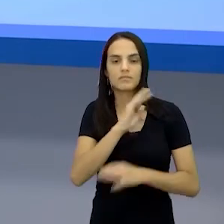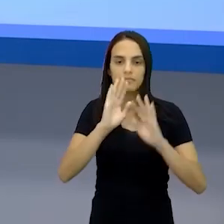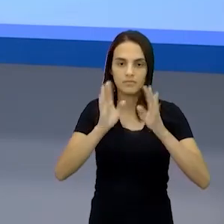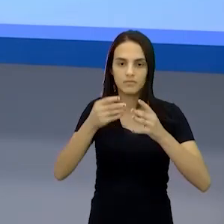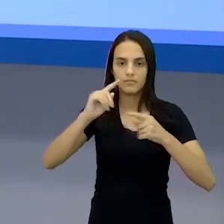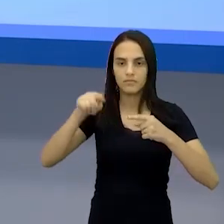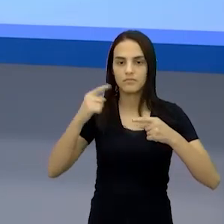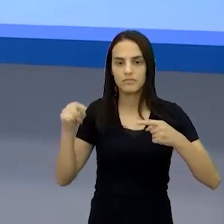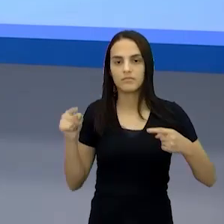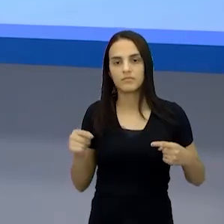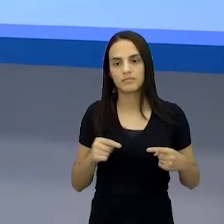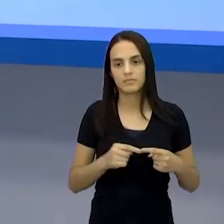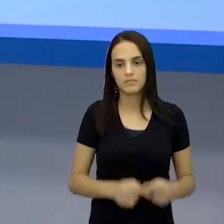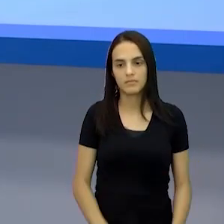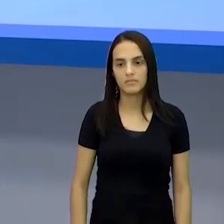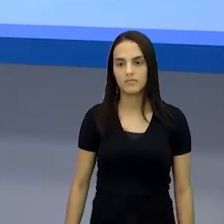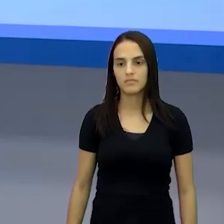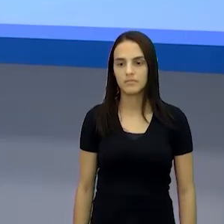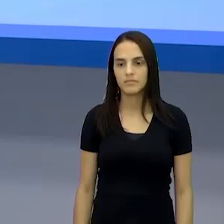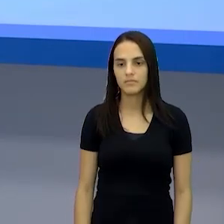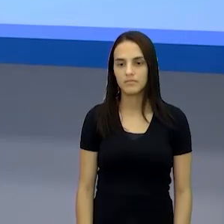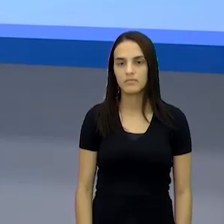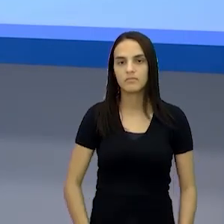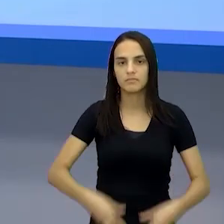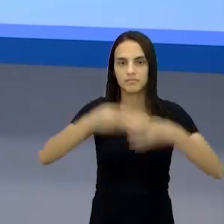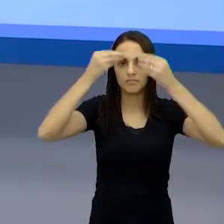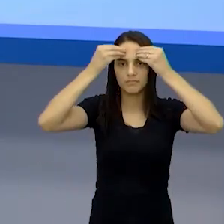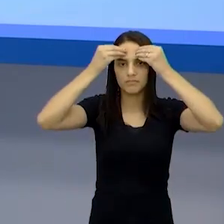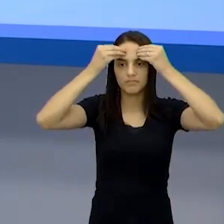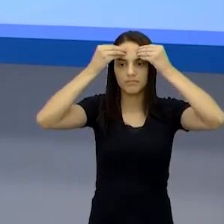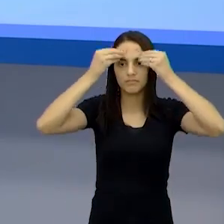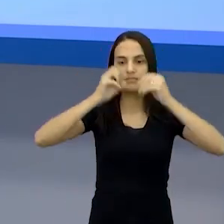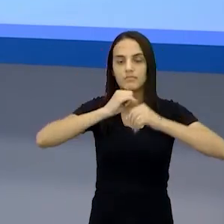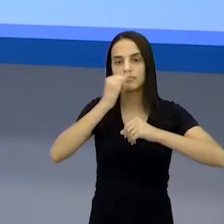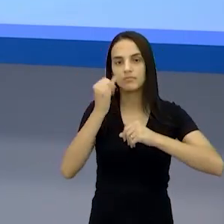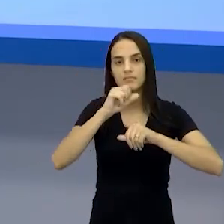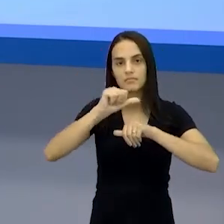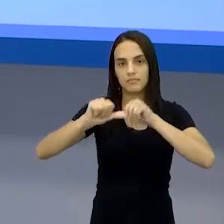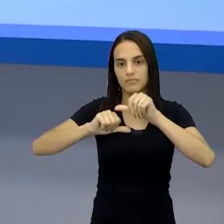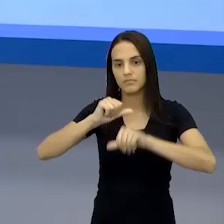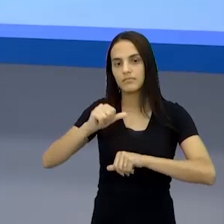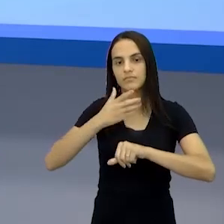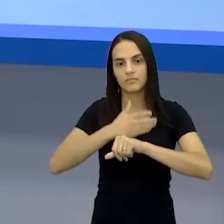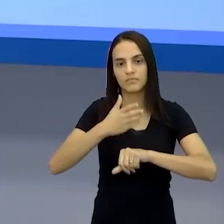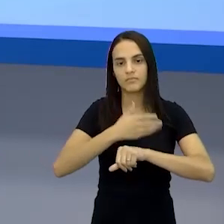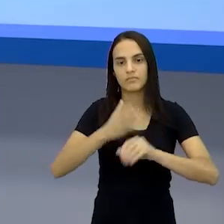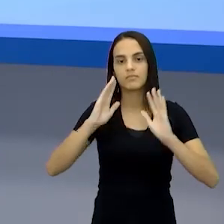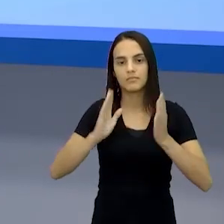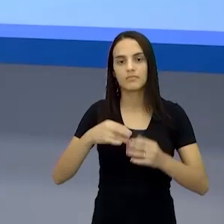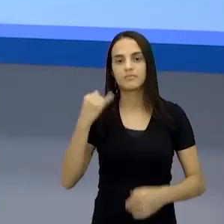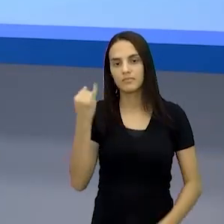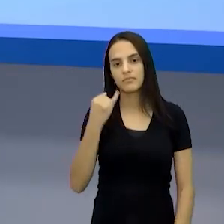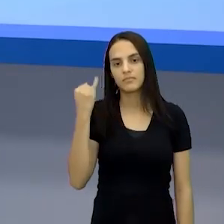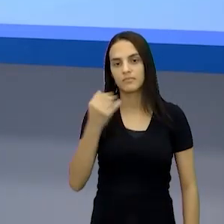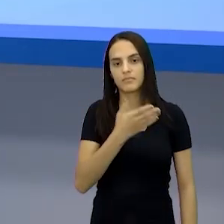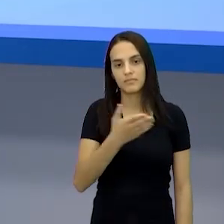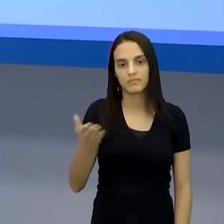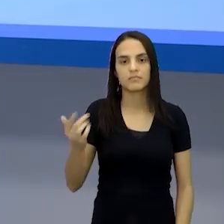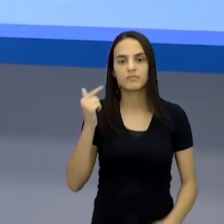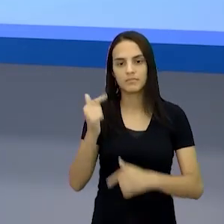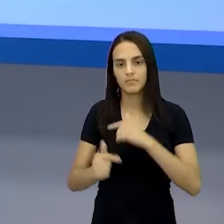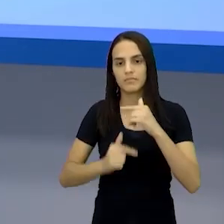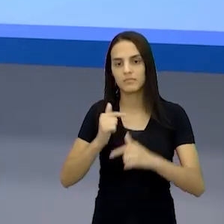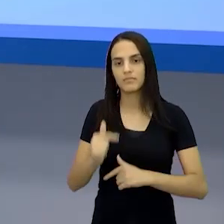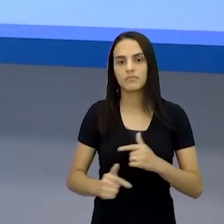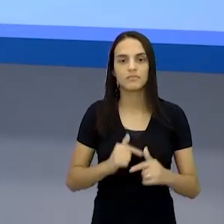com um objetivo praticamente, né, colocado na cabeça. E se não está, já está já preparando. Então a importância de vocês trabalharem